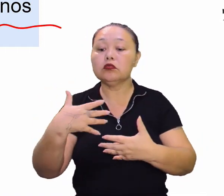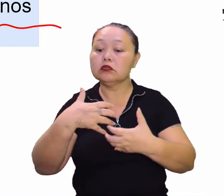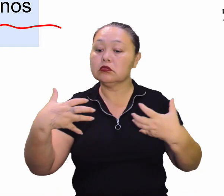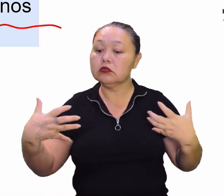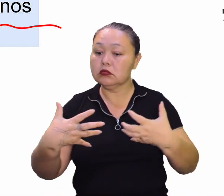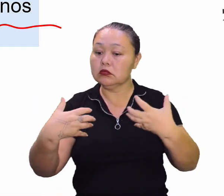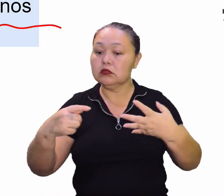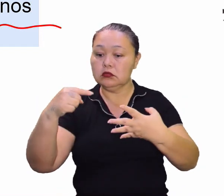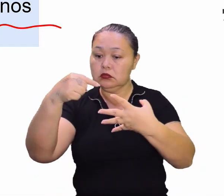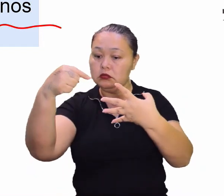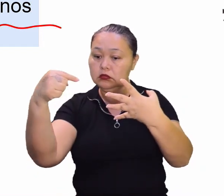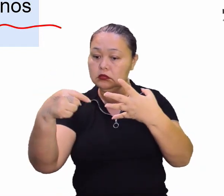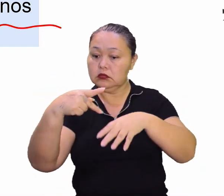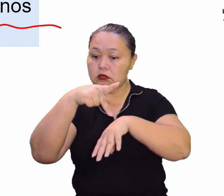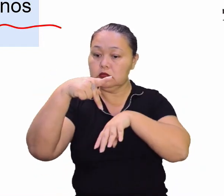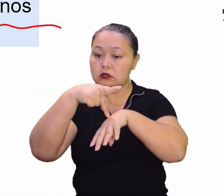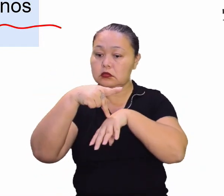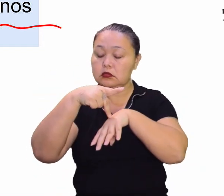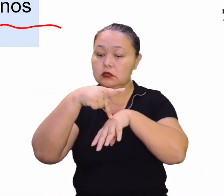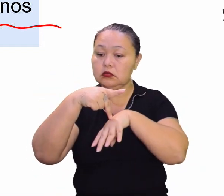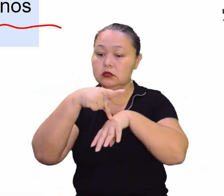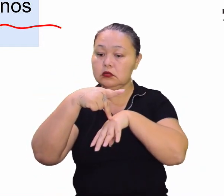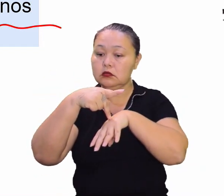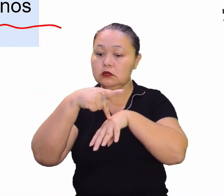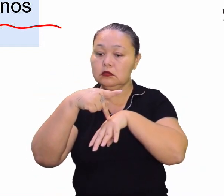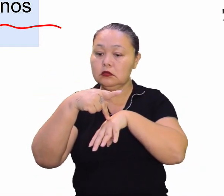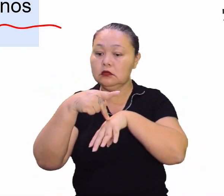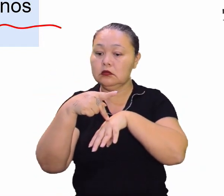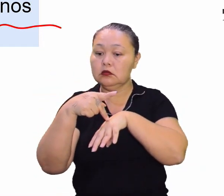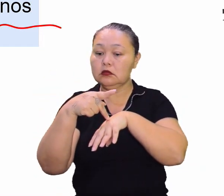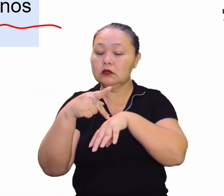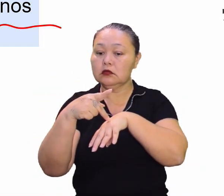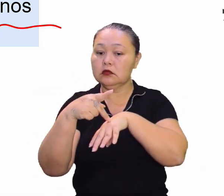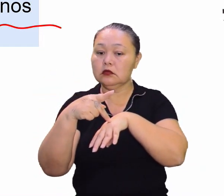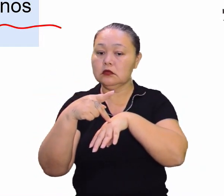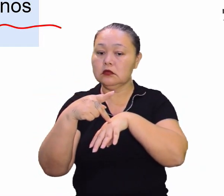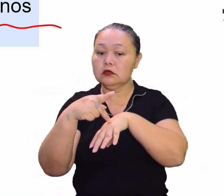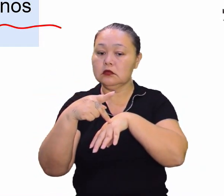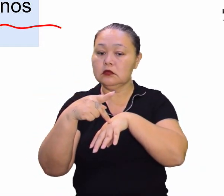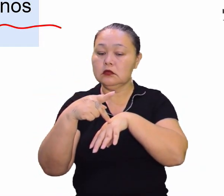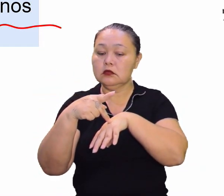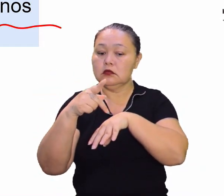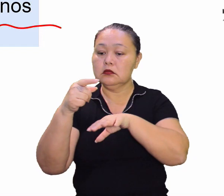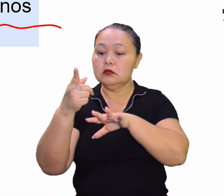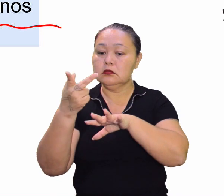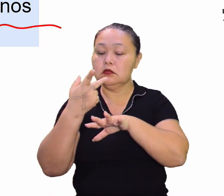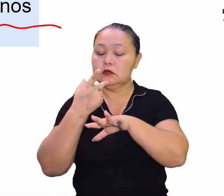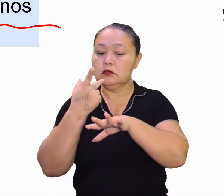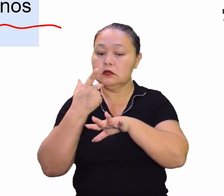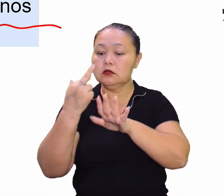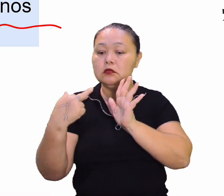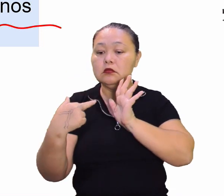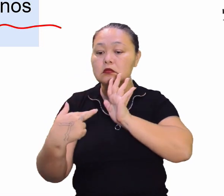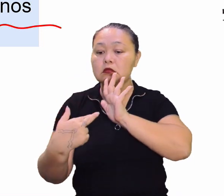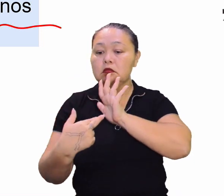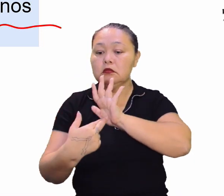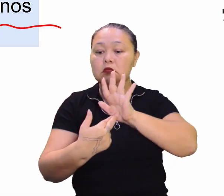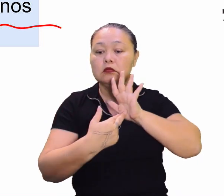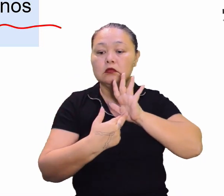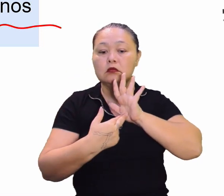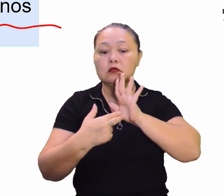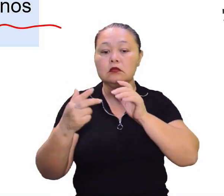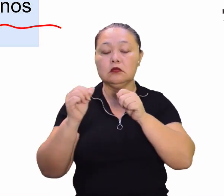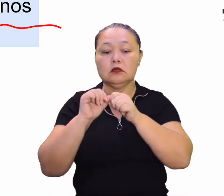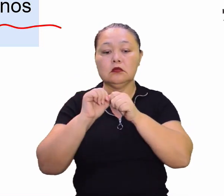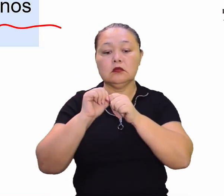tigres asiáticos, eles, vamos dizer assim, metaforicamente, eles representam esse desenhinho